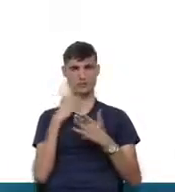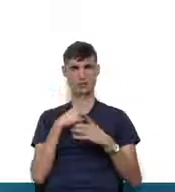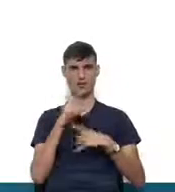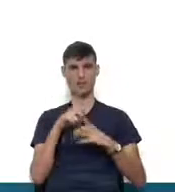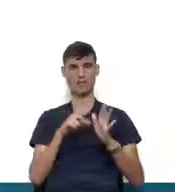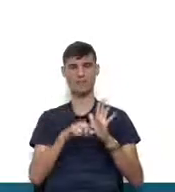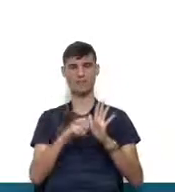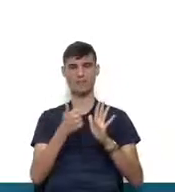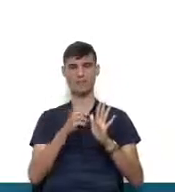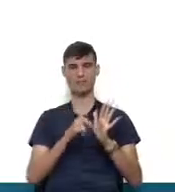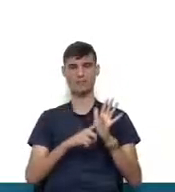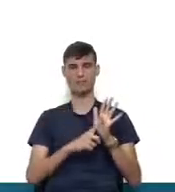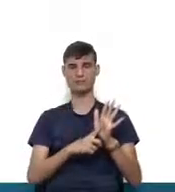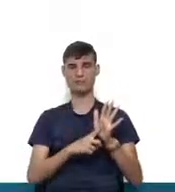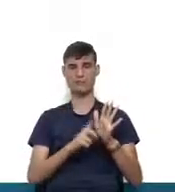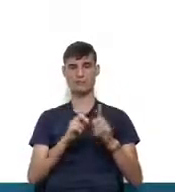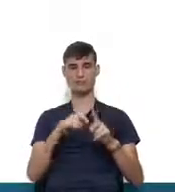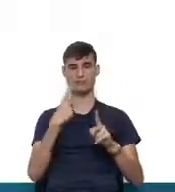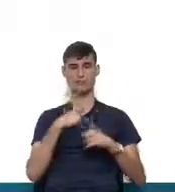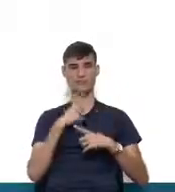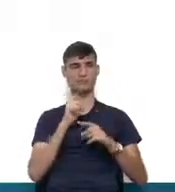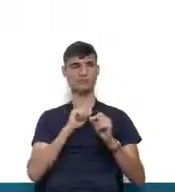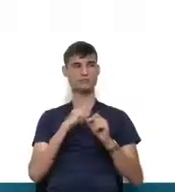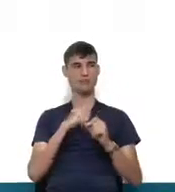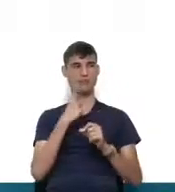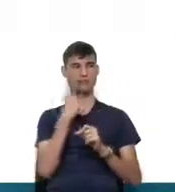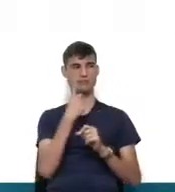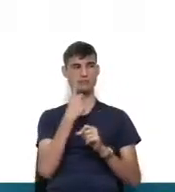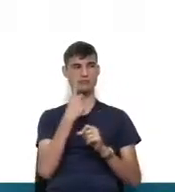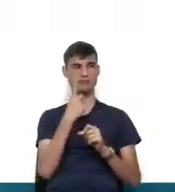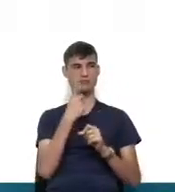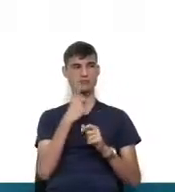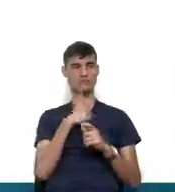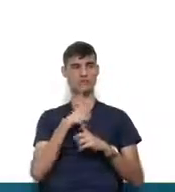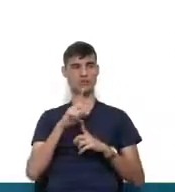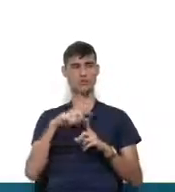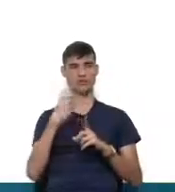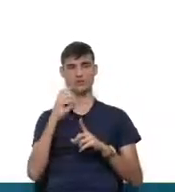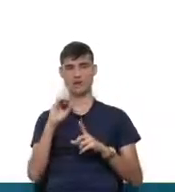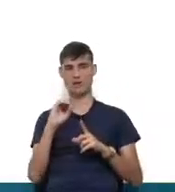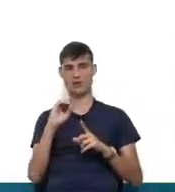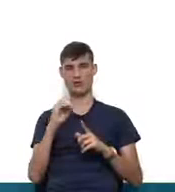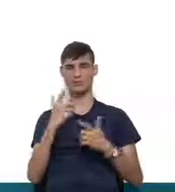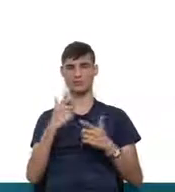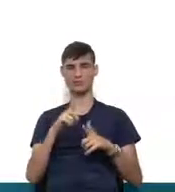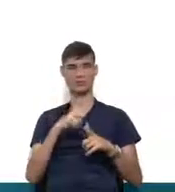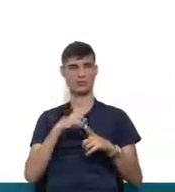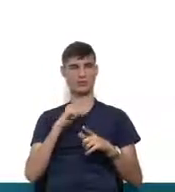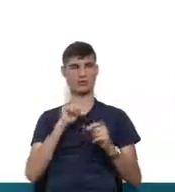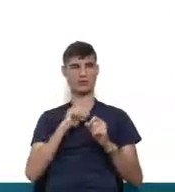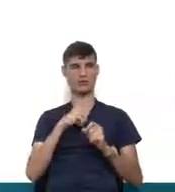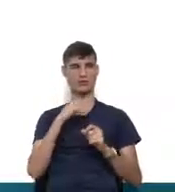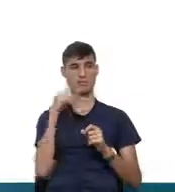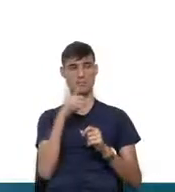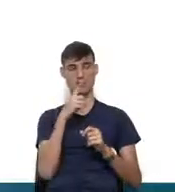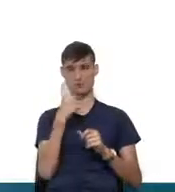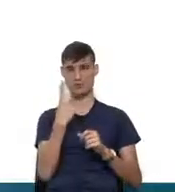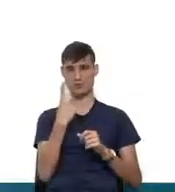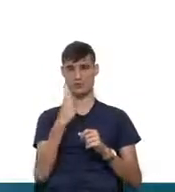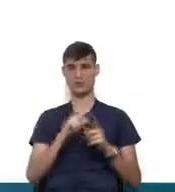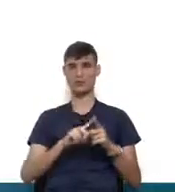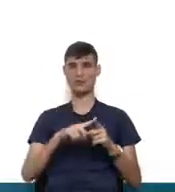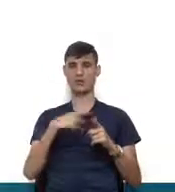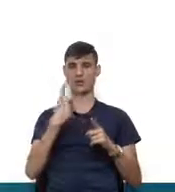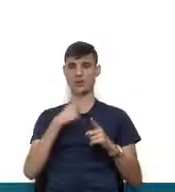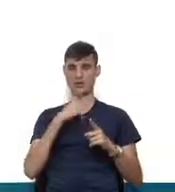que vai aparecendo aqui. Depois eu tenho 1. Depois eu tenho 0 novamente. Depois eu tenho menos